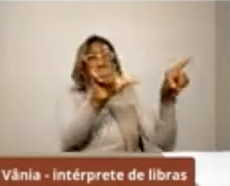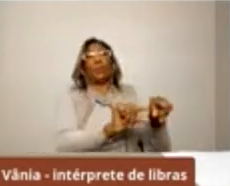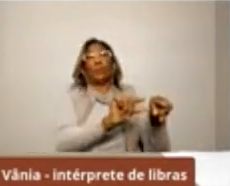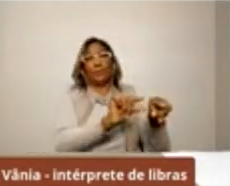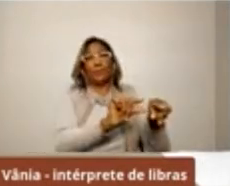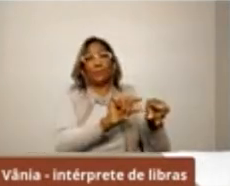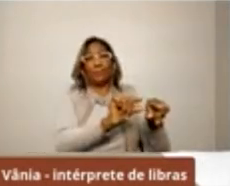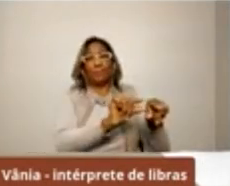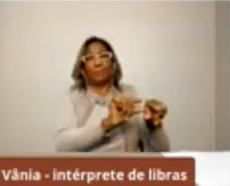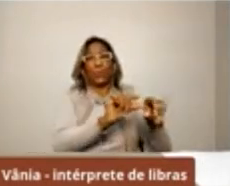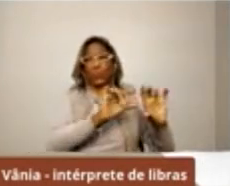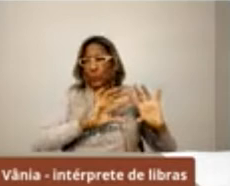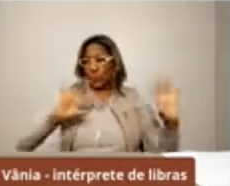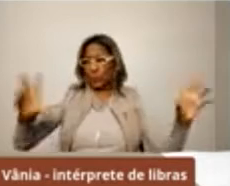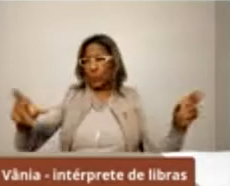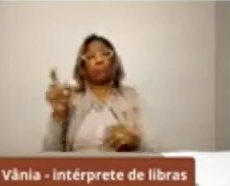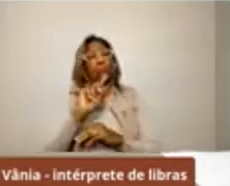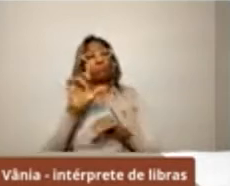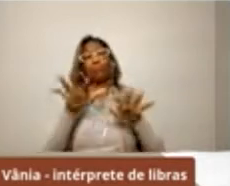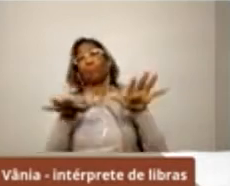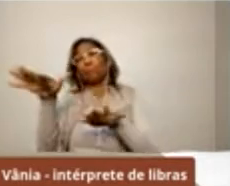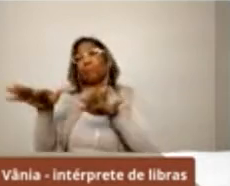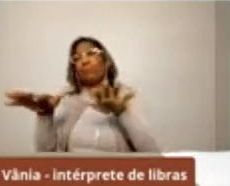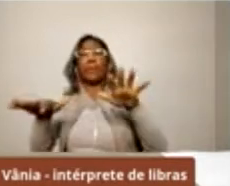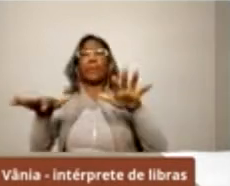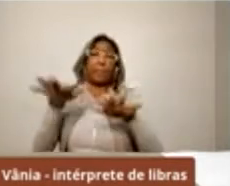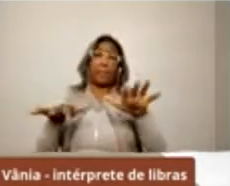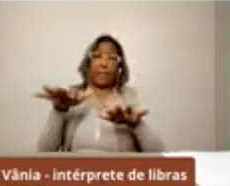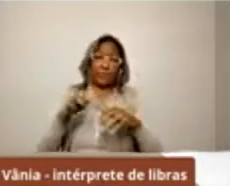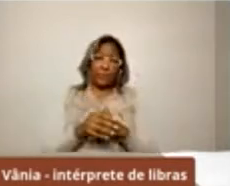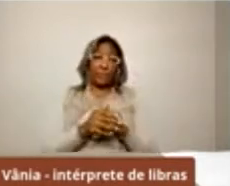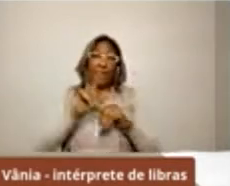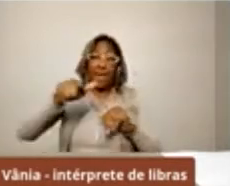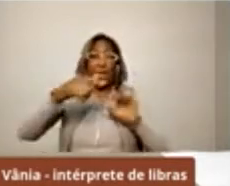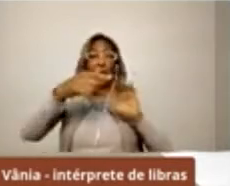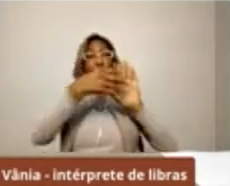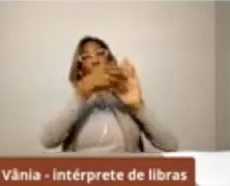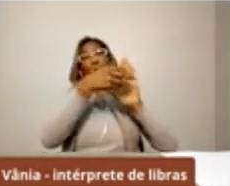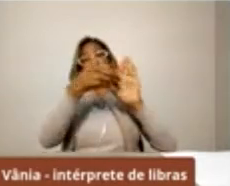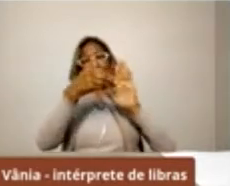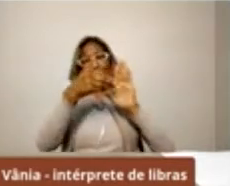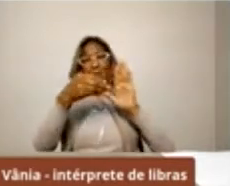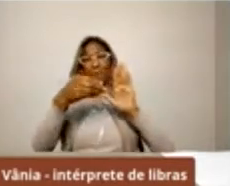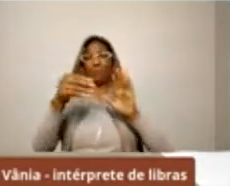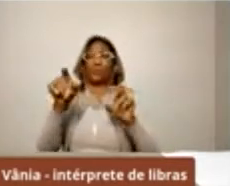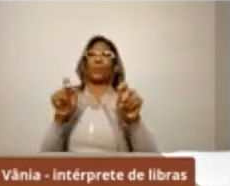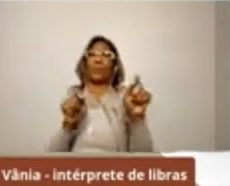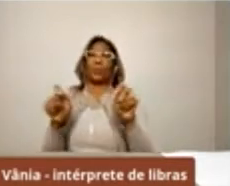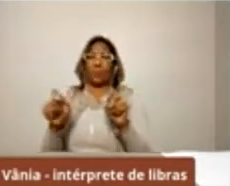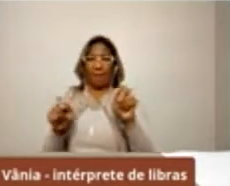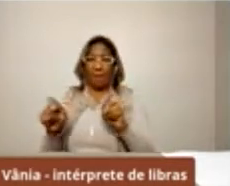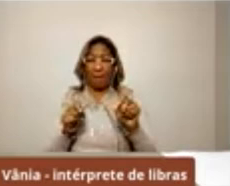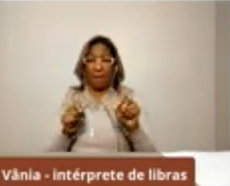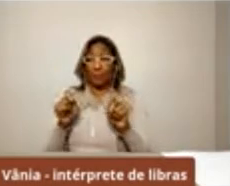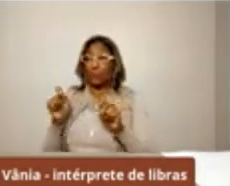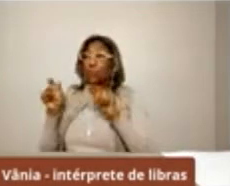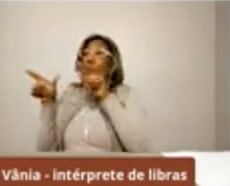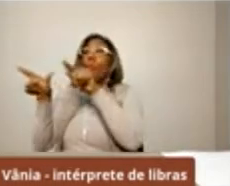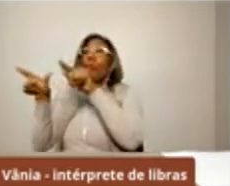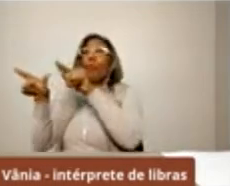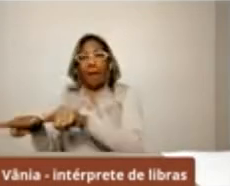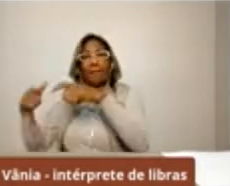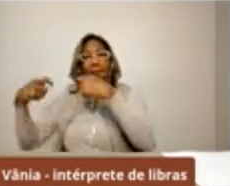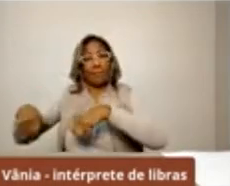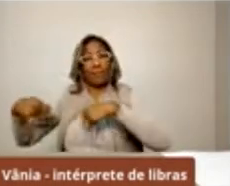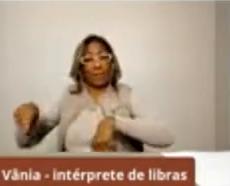à propriedade né do modelo do distanciamento controlado e no local no momento